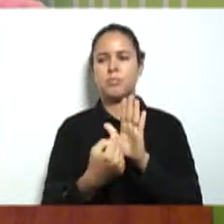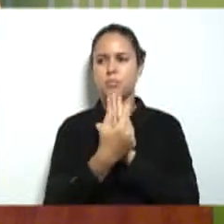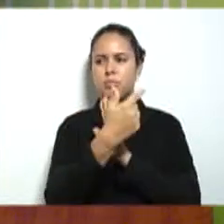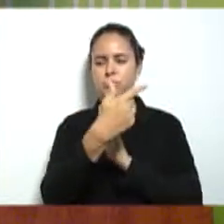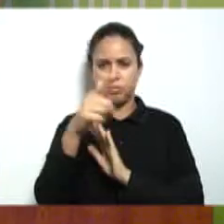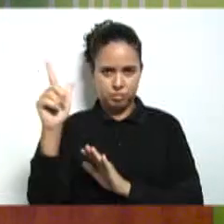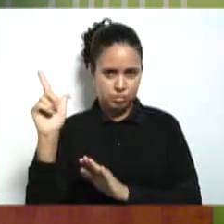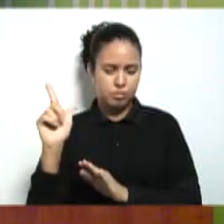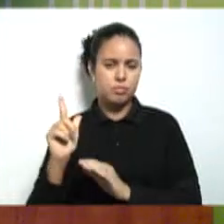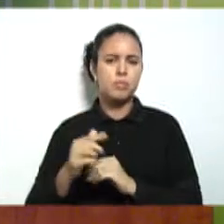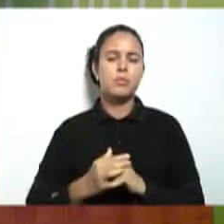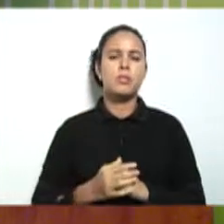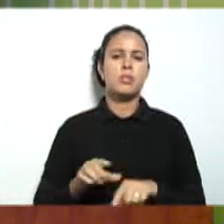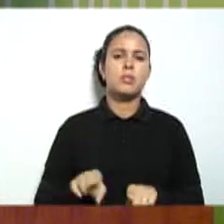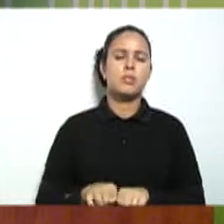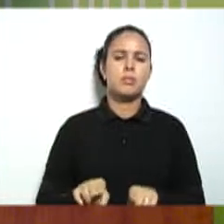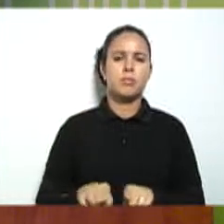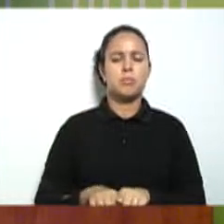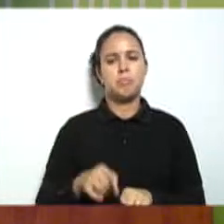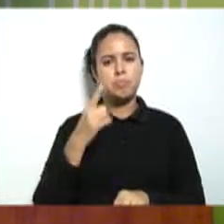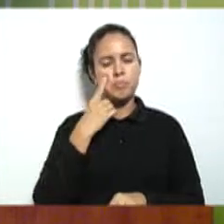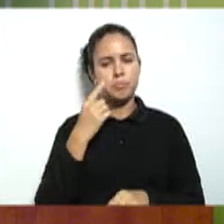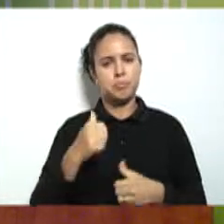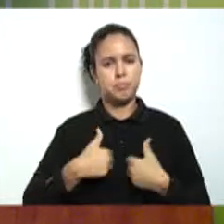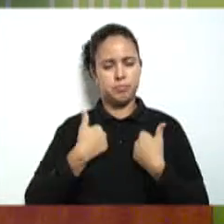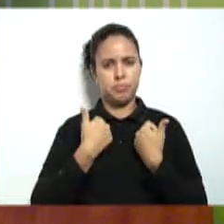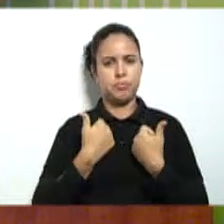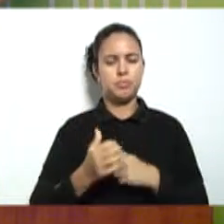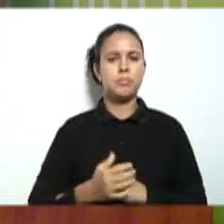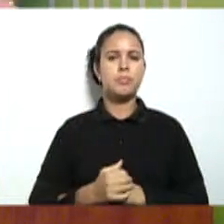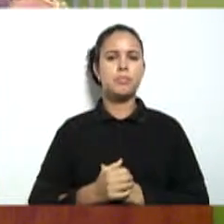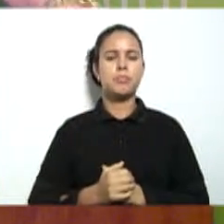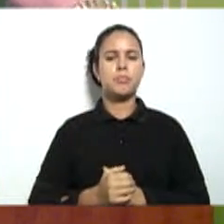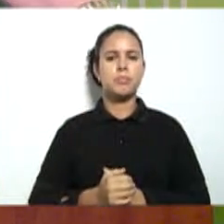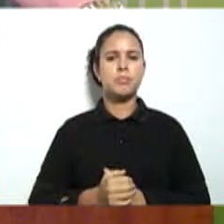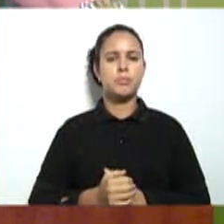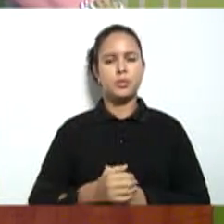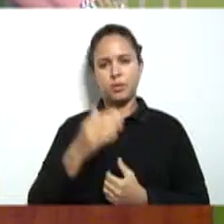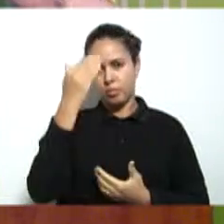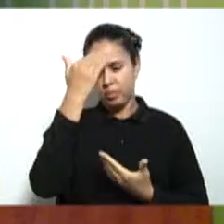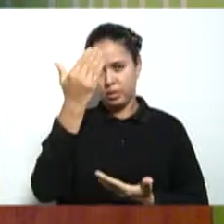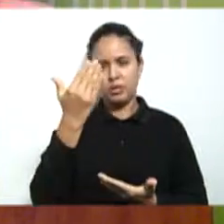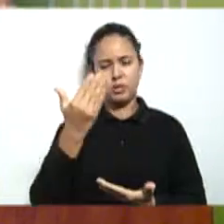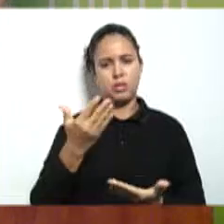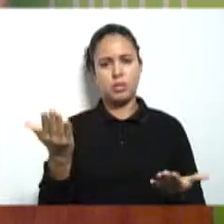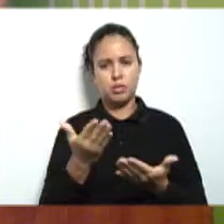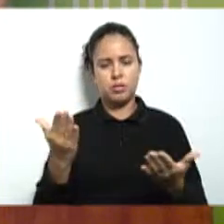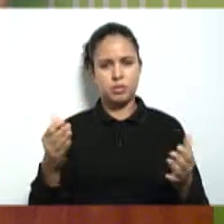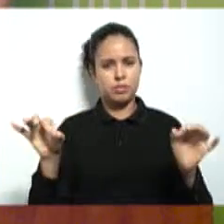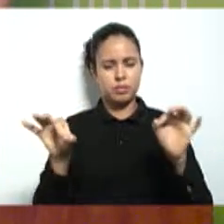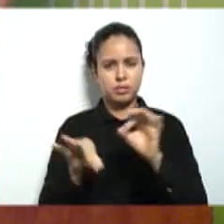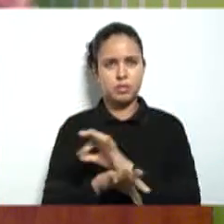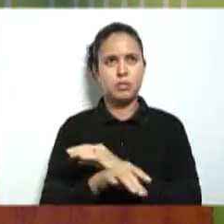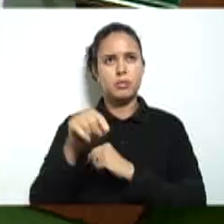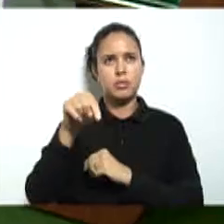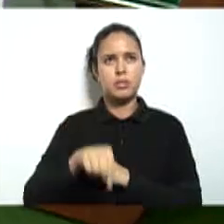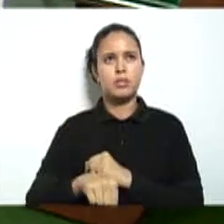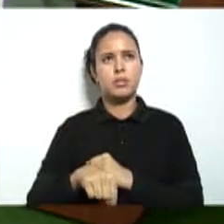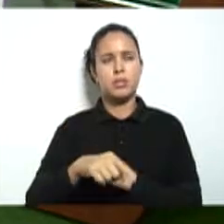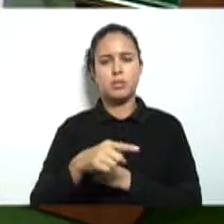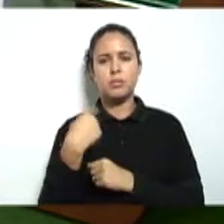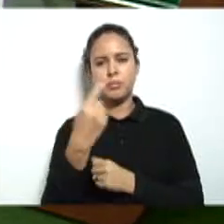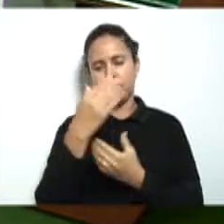os colegas. A gente vai ter muito orgulho de ver esse resultado. Com certeza. Tá? Muito obrigada, gente. A nossa aula termina por aqui. A gente